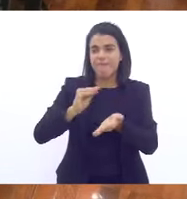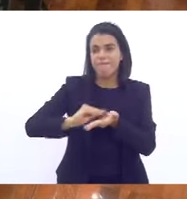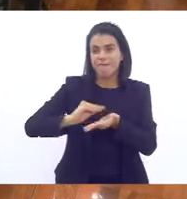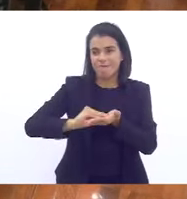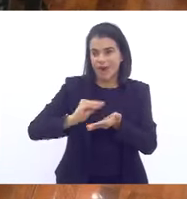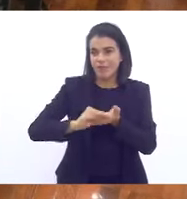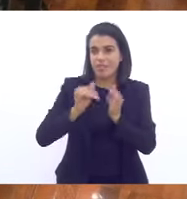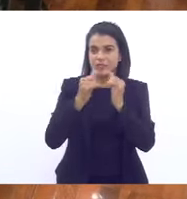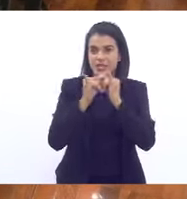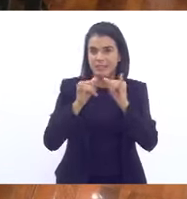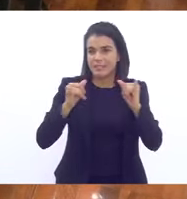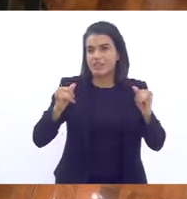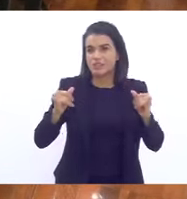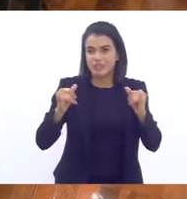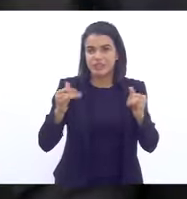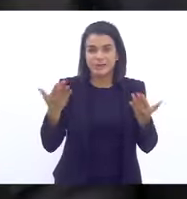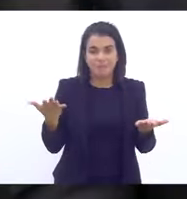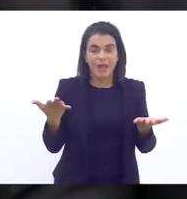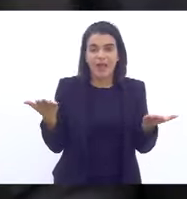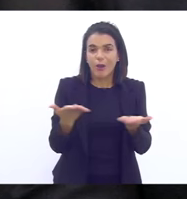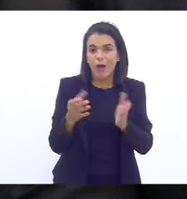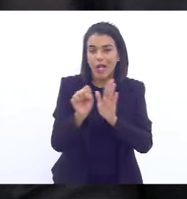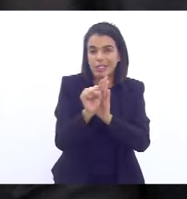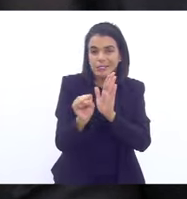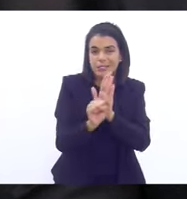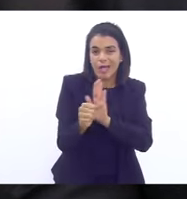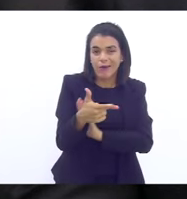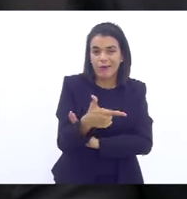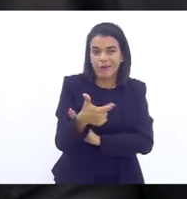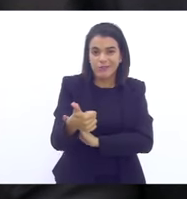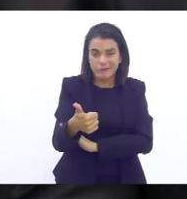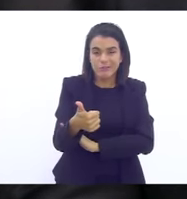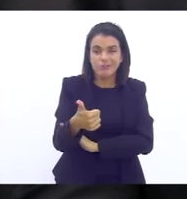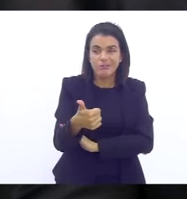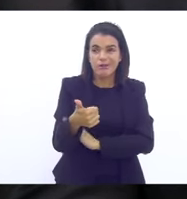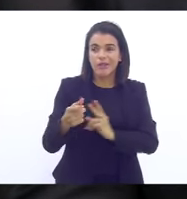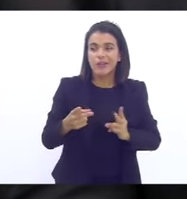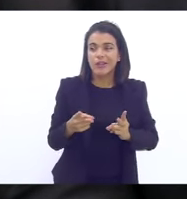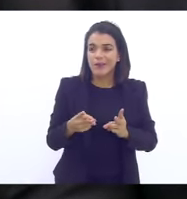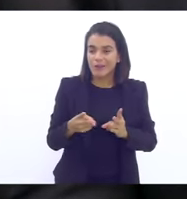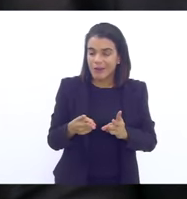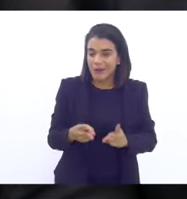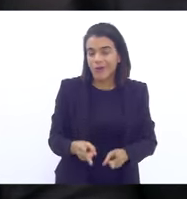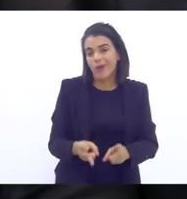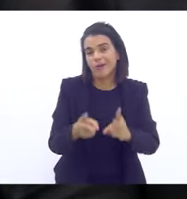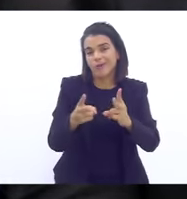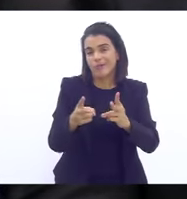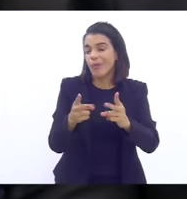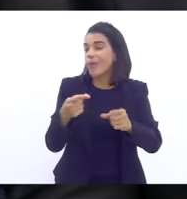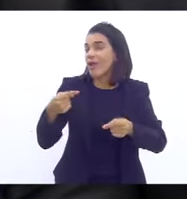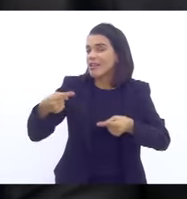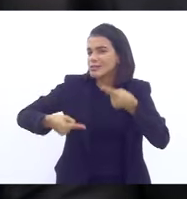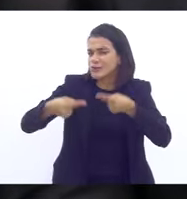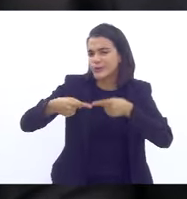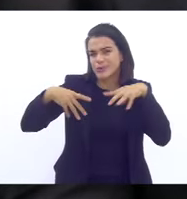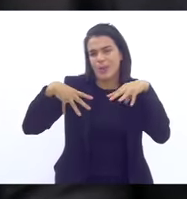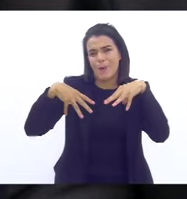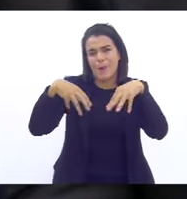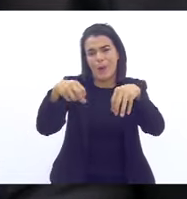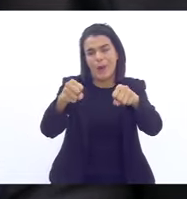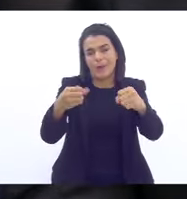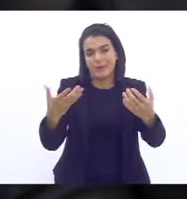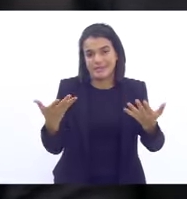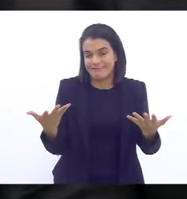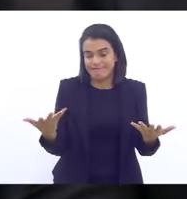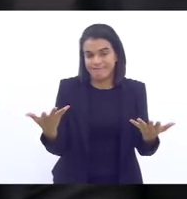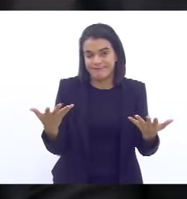carga elétrica. Nós estamos em pleno século XXI, e ainda discutindo a falta de energia elétrica.